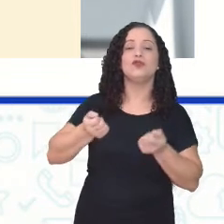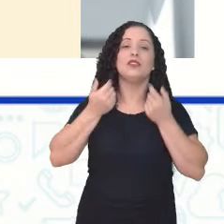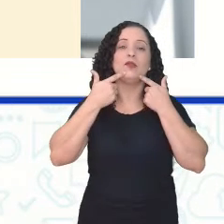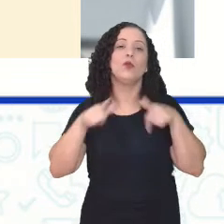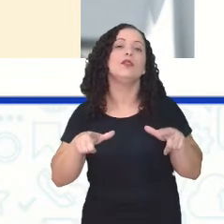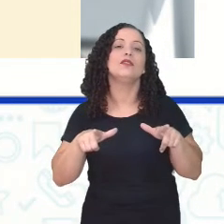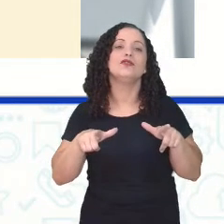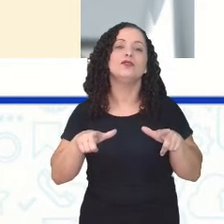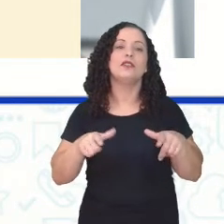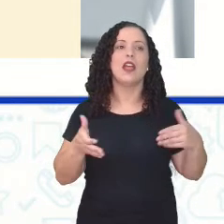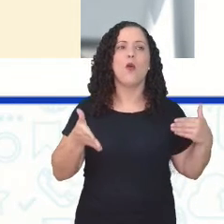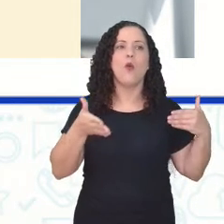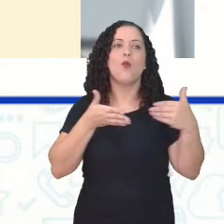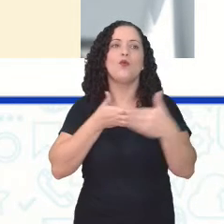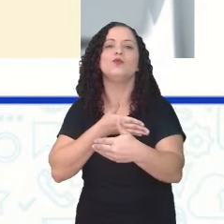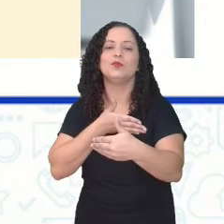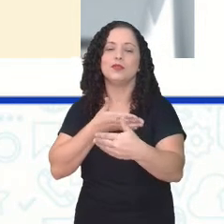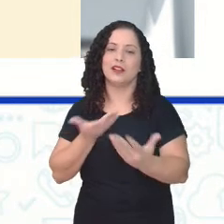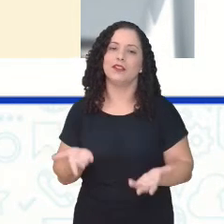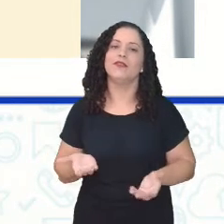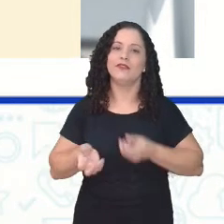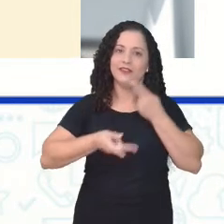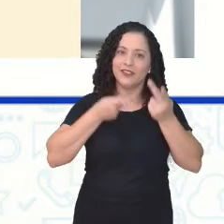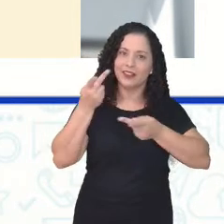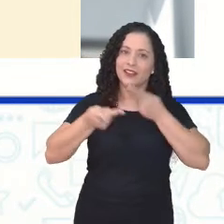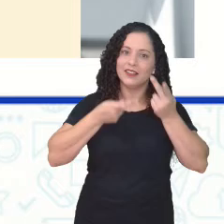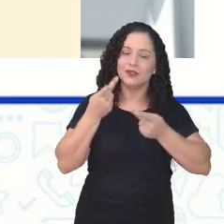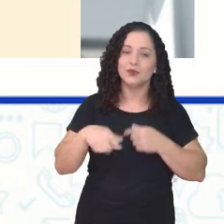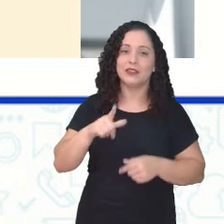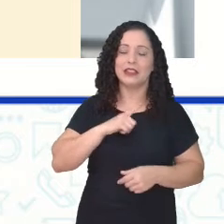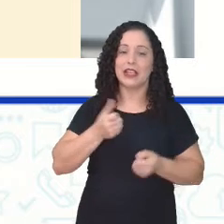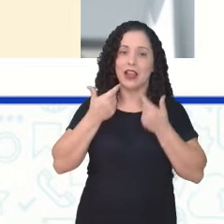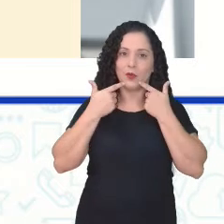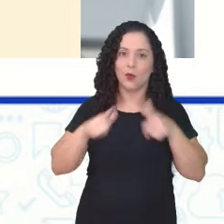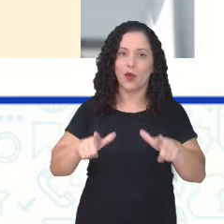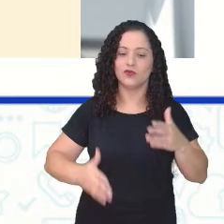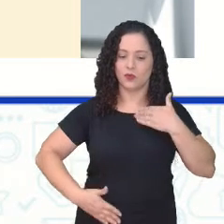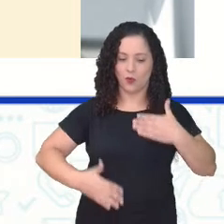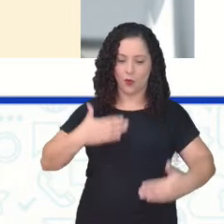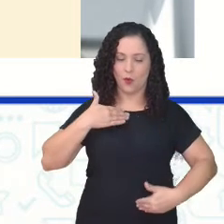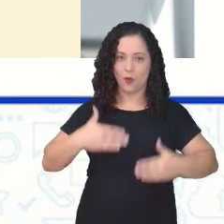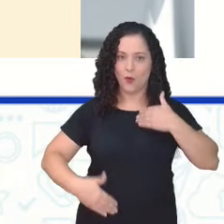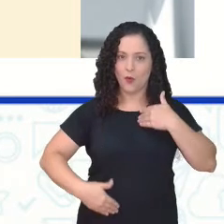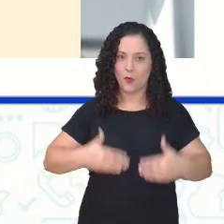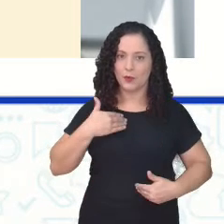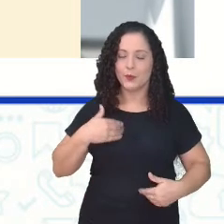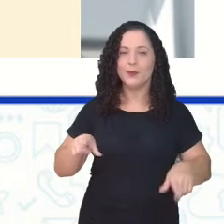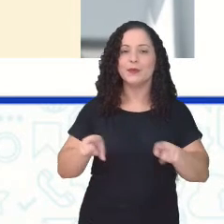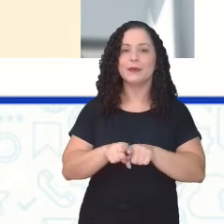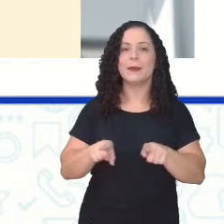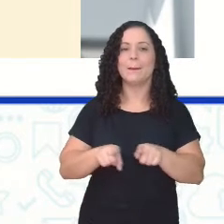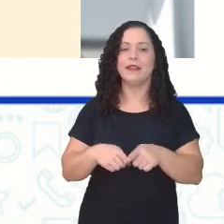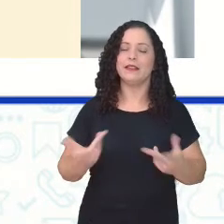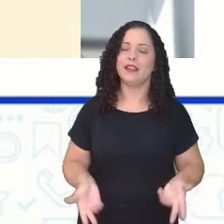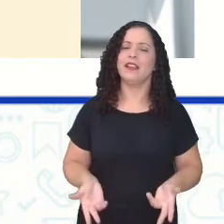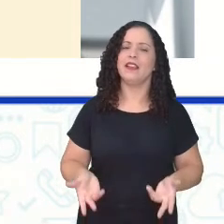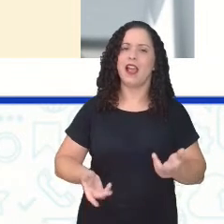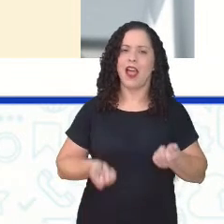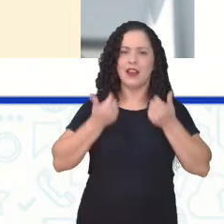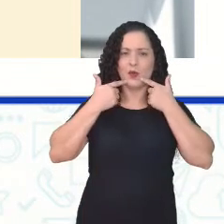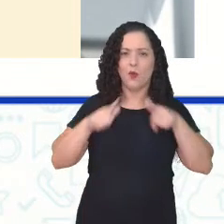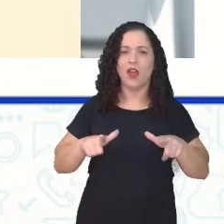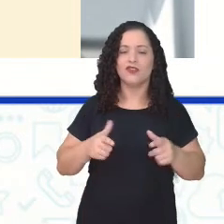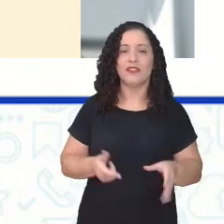Vamos continuar falando sobre isso. Então, existe a linguagem corporal, existe a linguagem falada, a